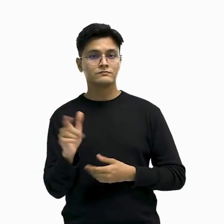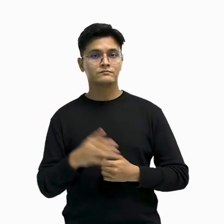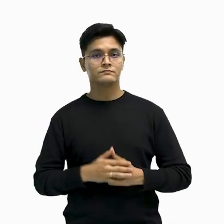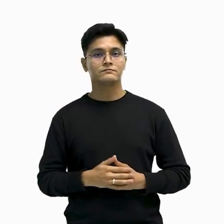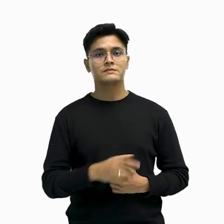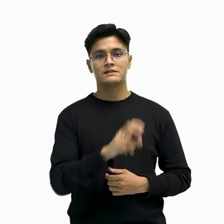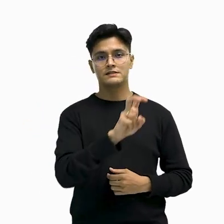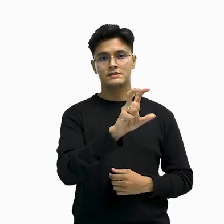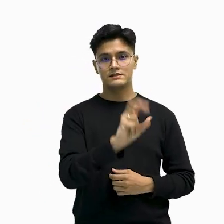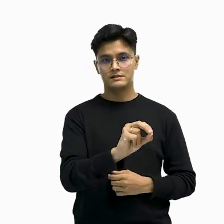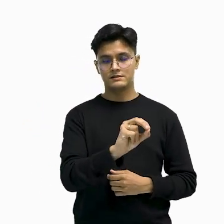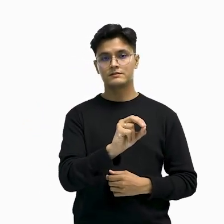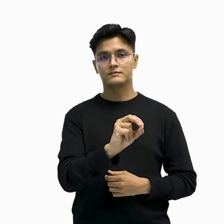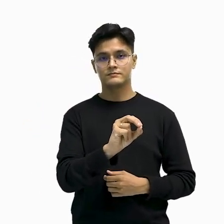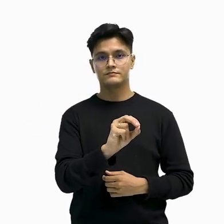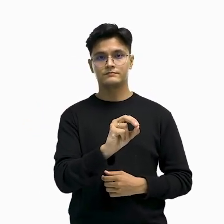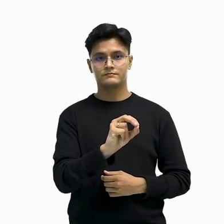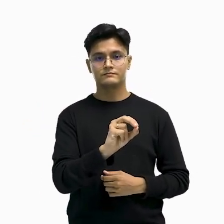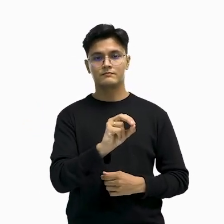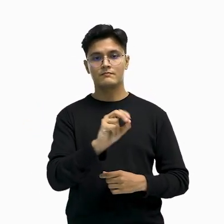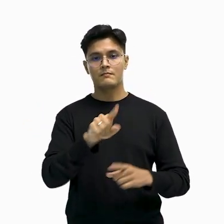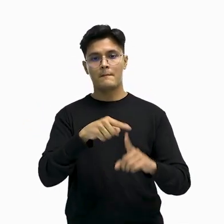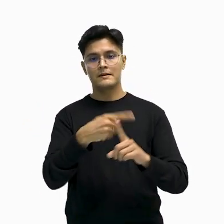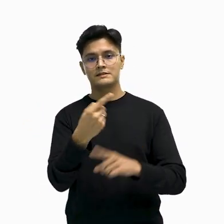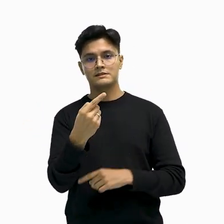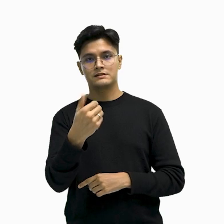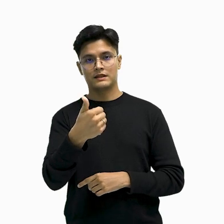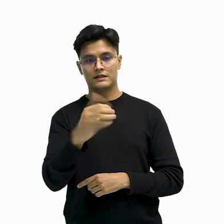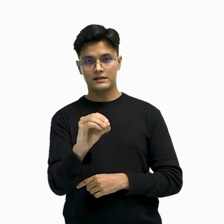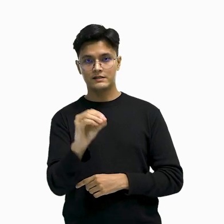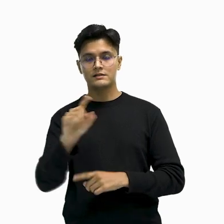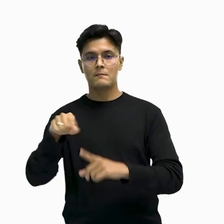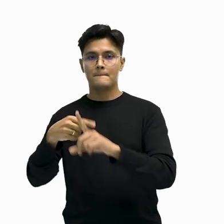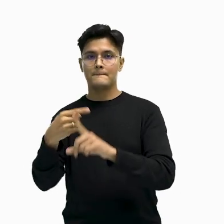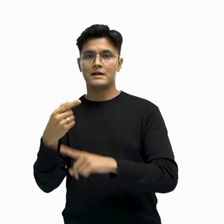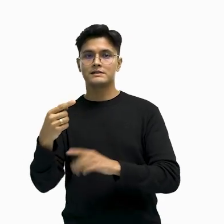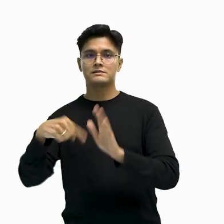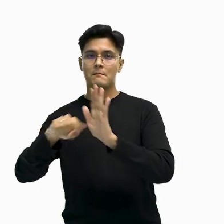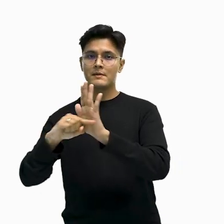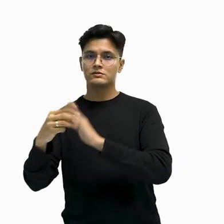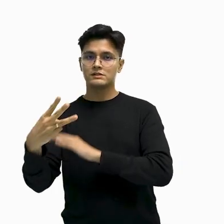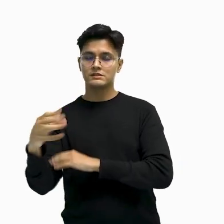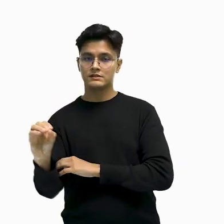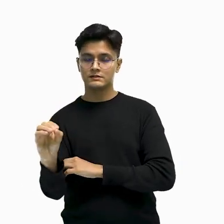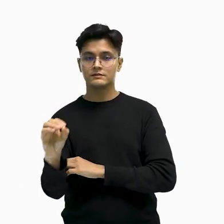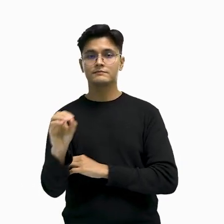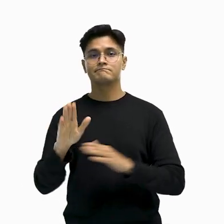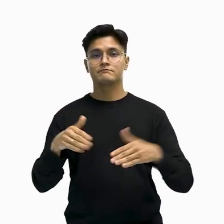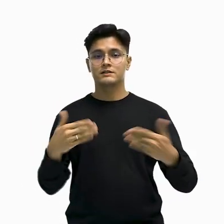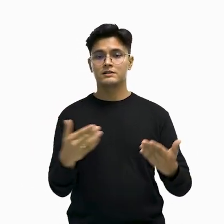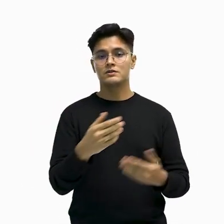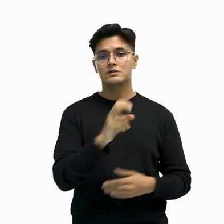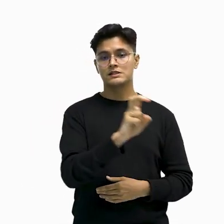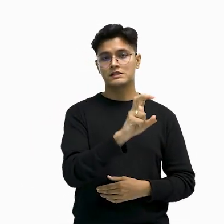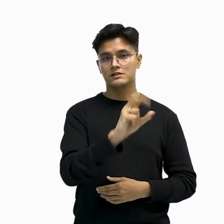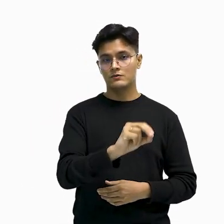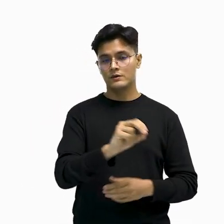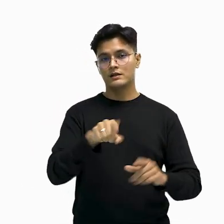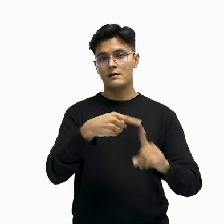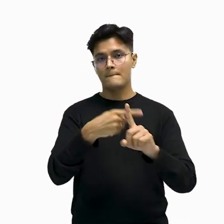50, esse 10 aqui e esse menos 30. Então isso aí vai dar 50 mais 10 é